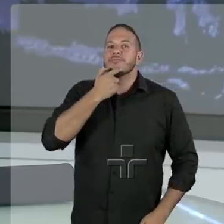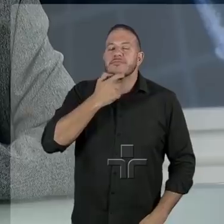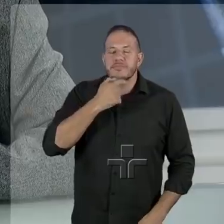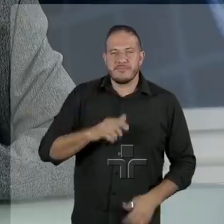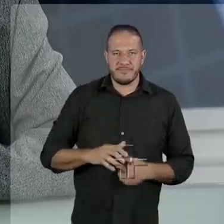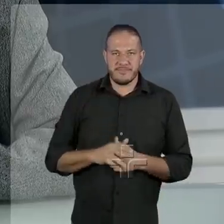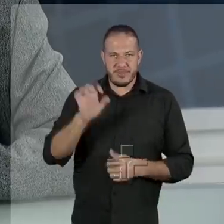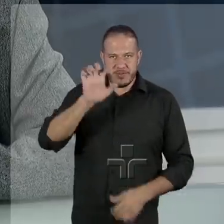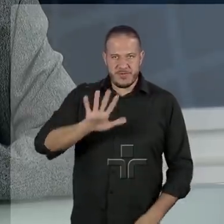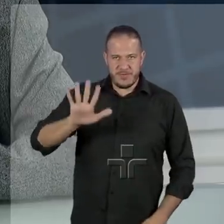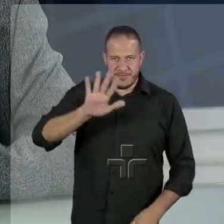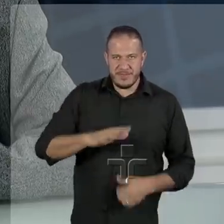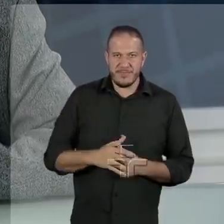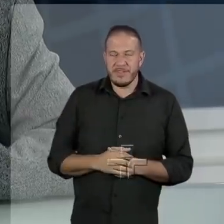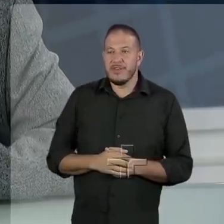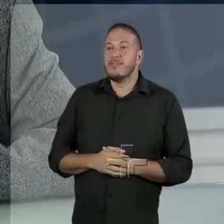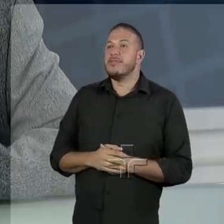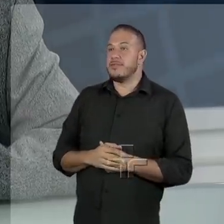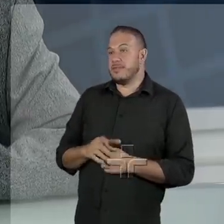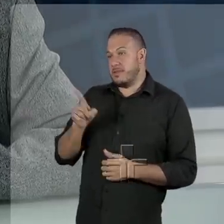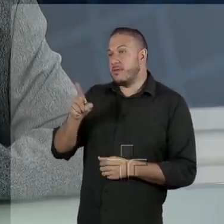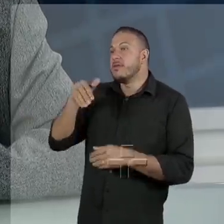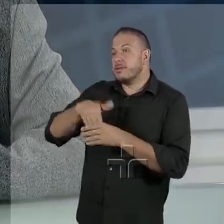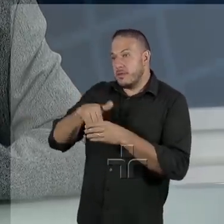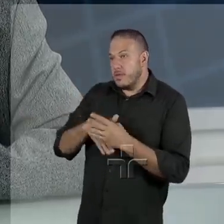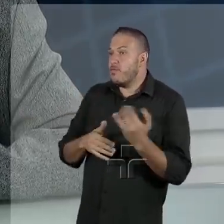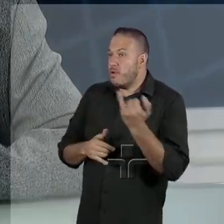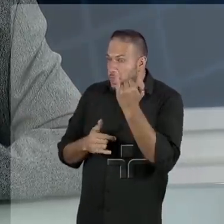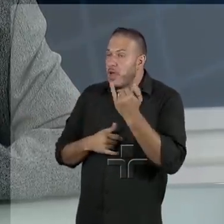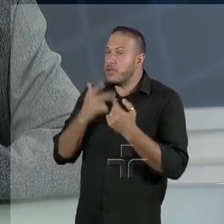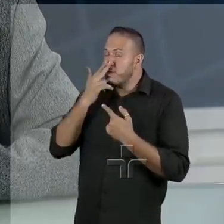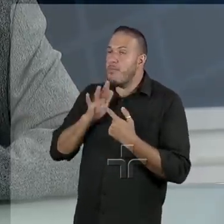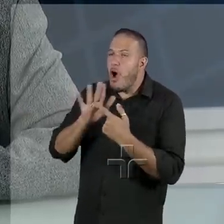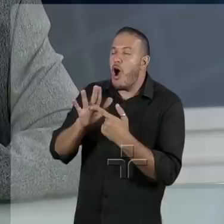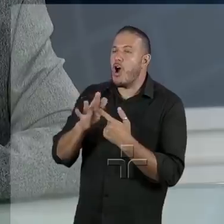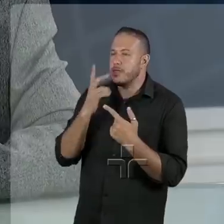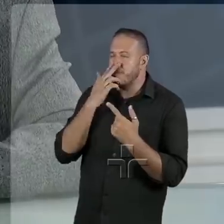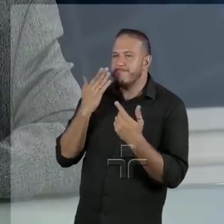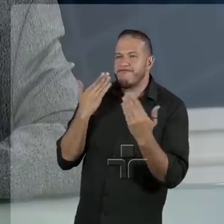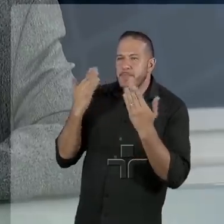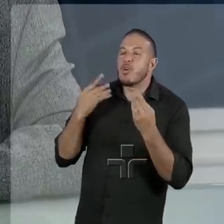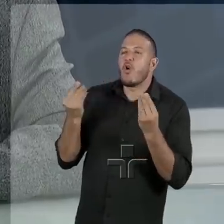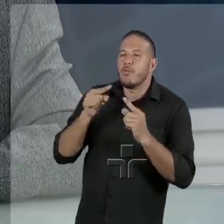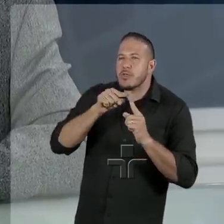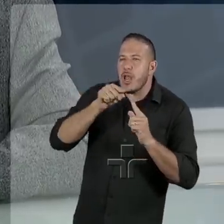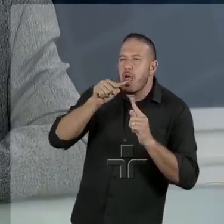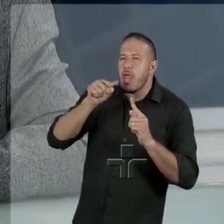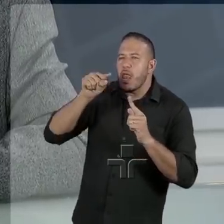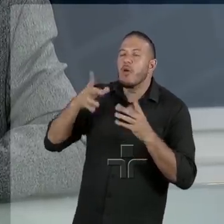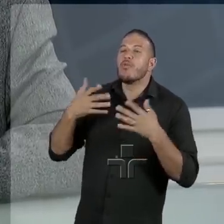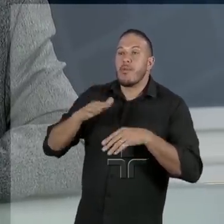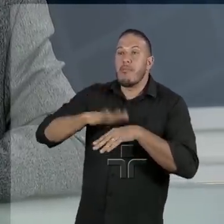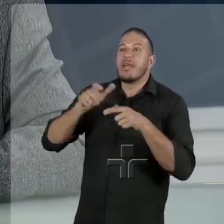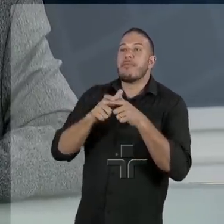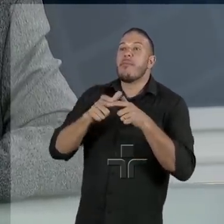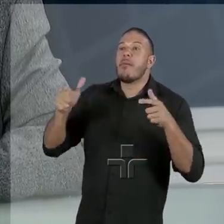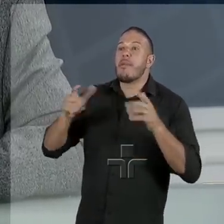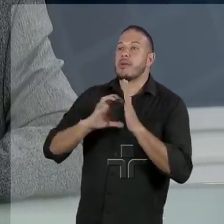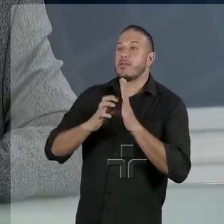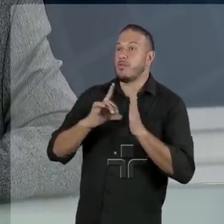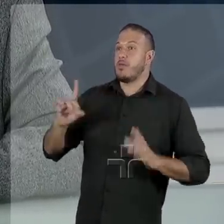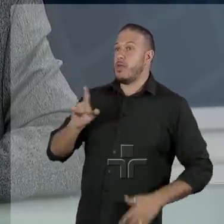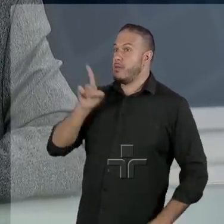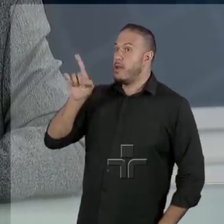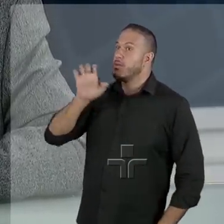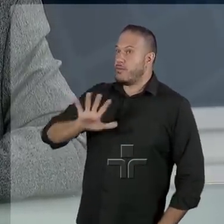Essa eleição ela é importante como termômetro, antes de tudo, para medir o crescimento da extrema-direita na Europa, né? Assim, a gente